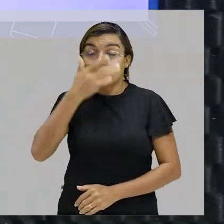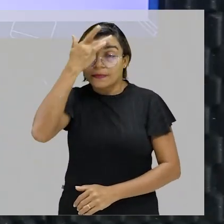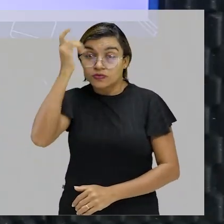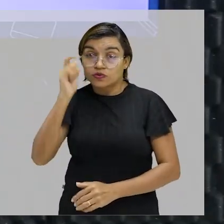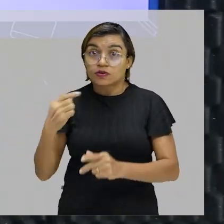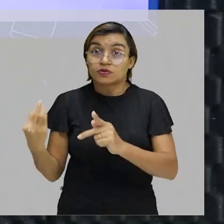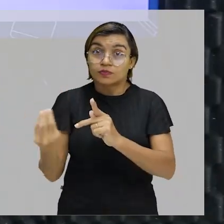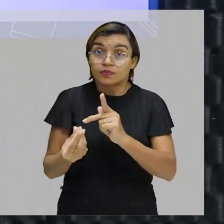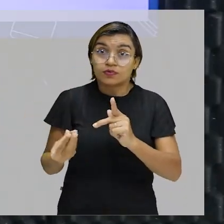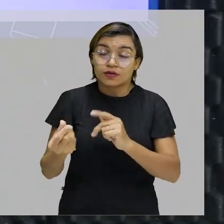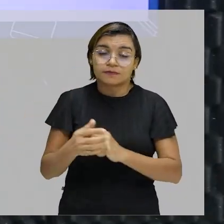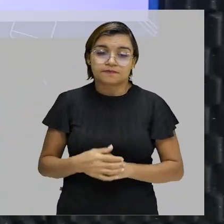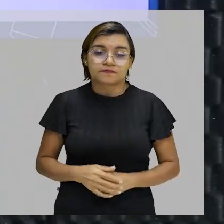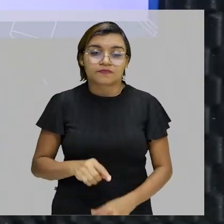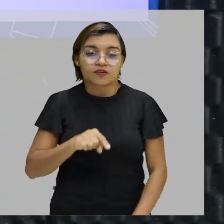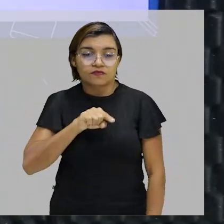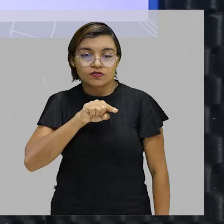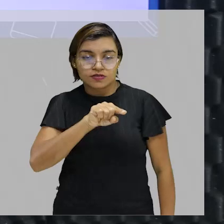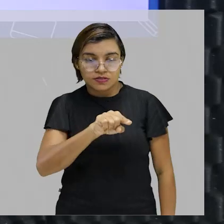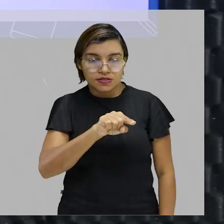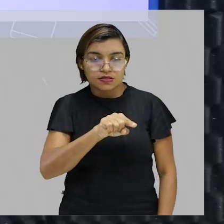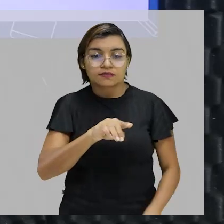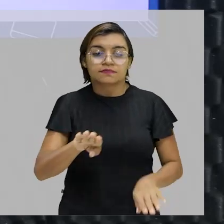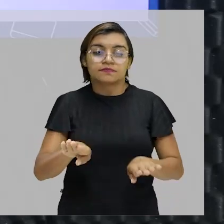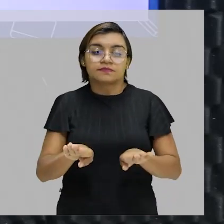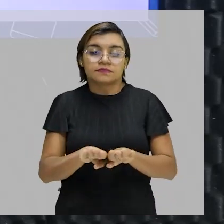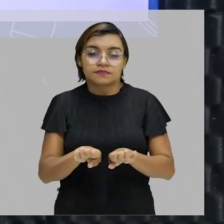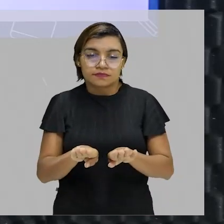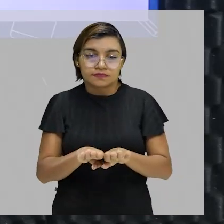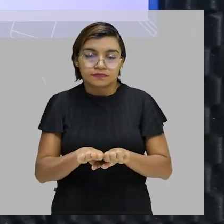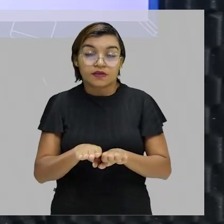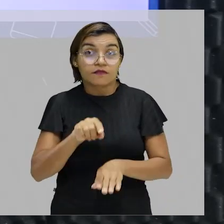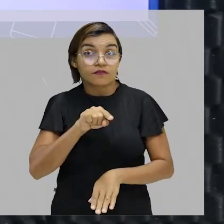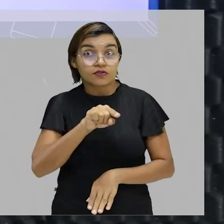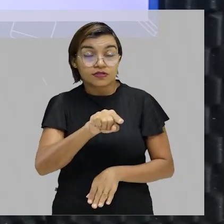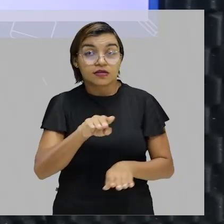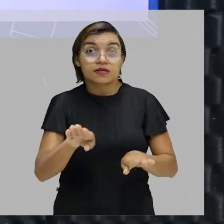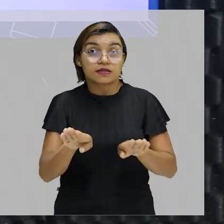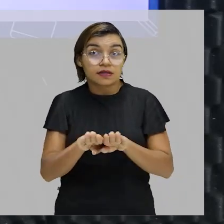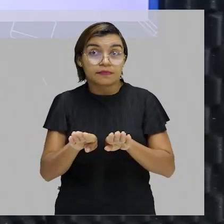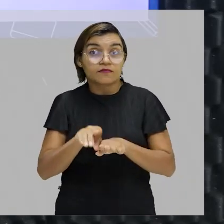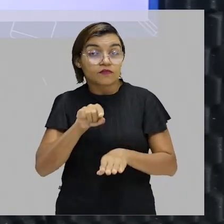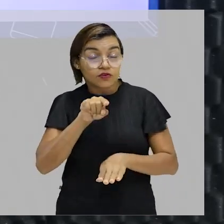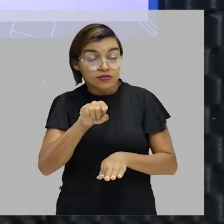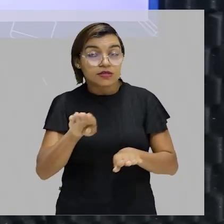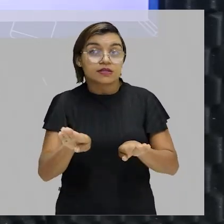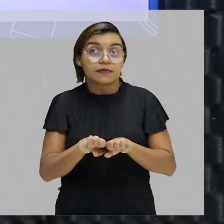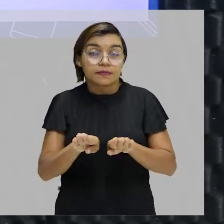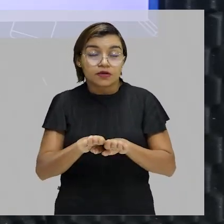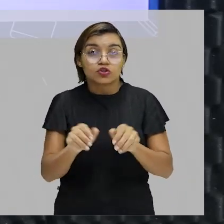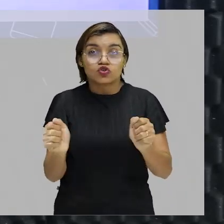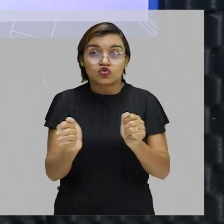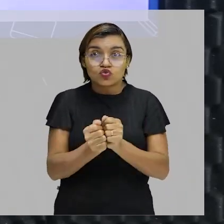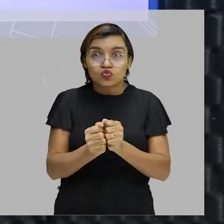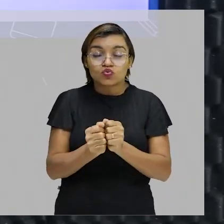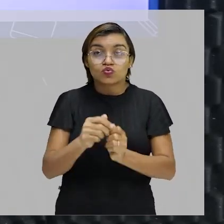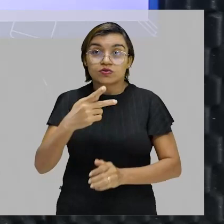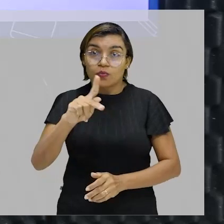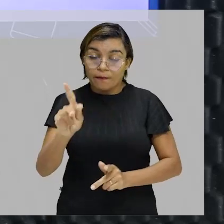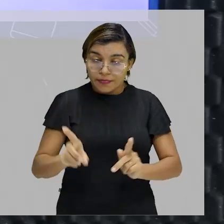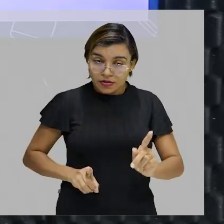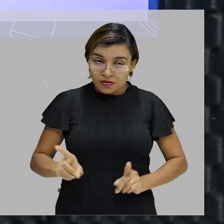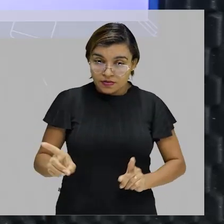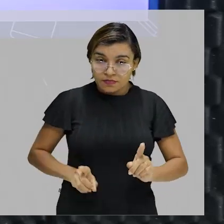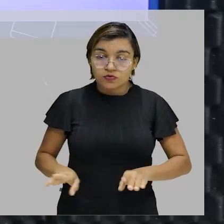Por exemplo, ó, você, seu primo, são você é pronome de tratamento, que corresponde à terceira pessoa, e seu primo